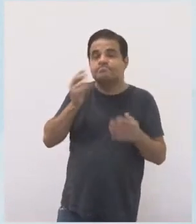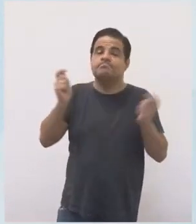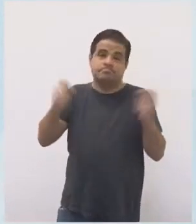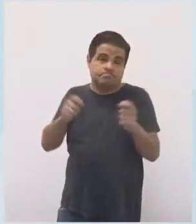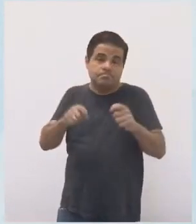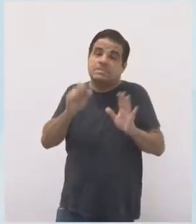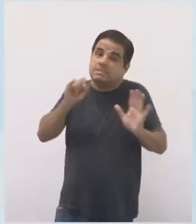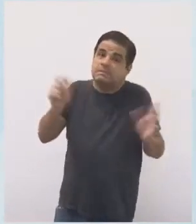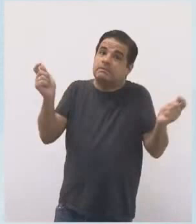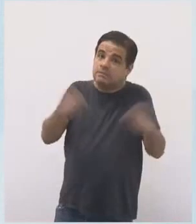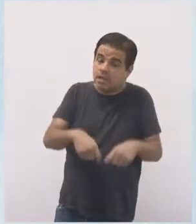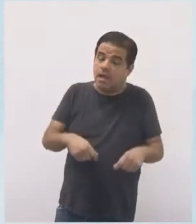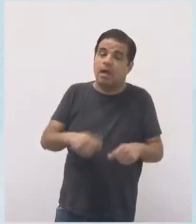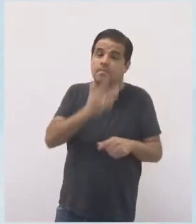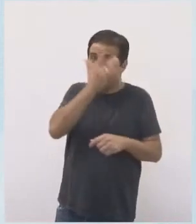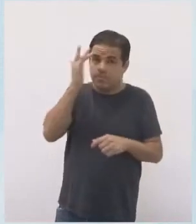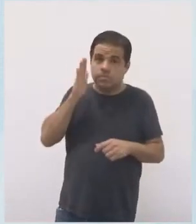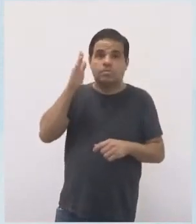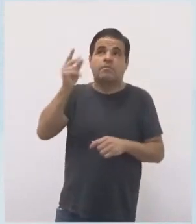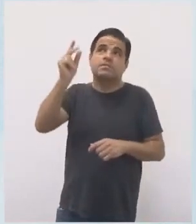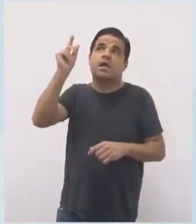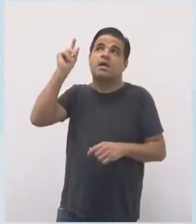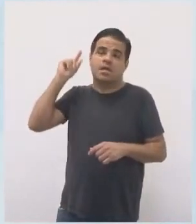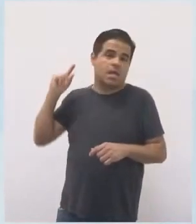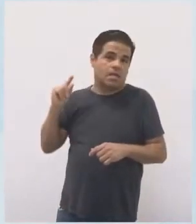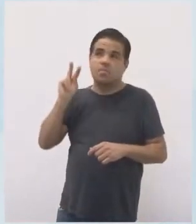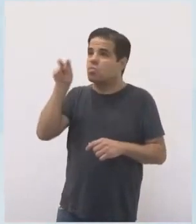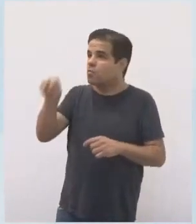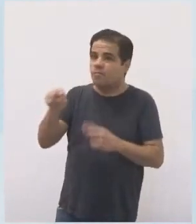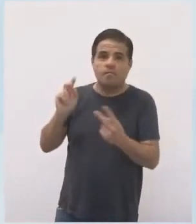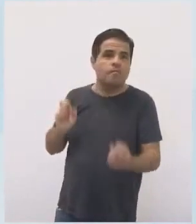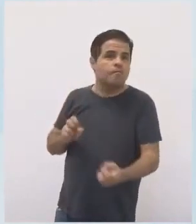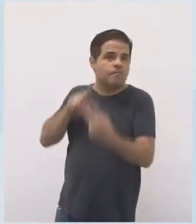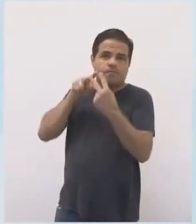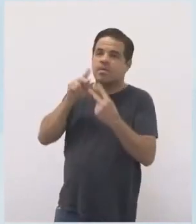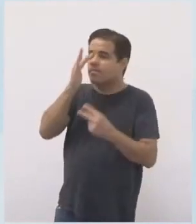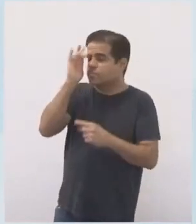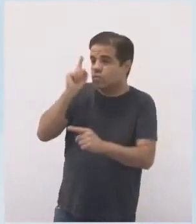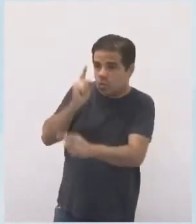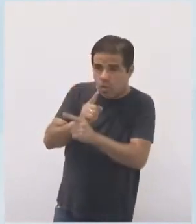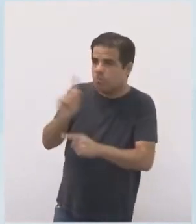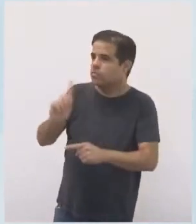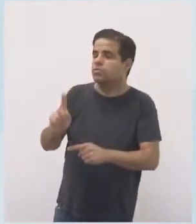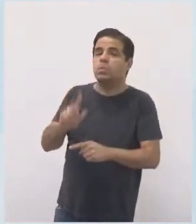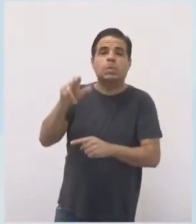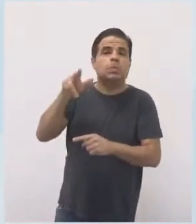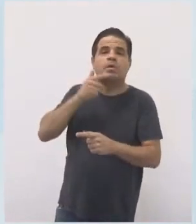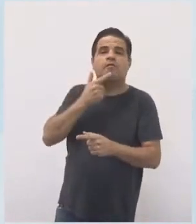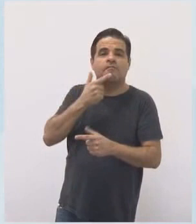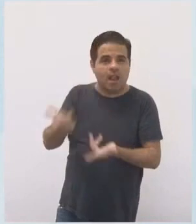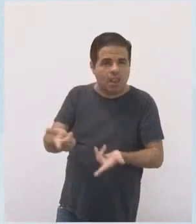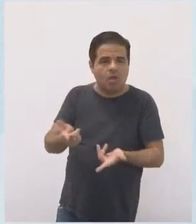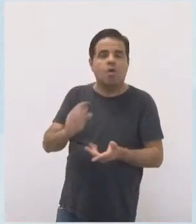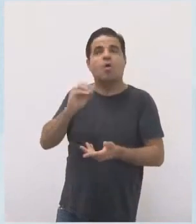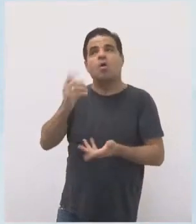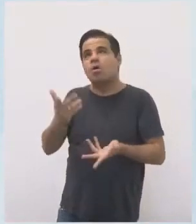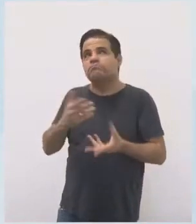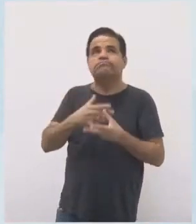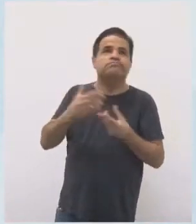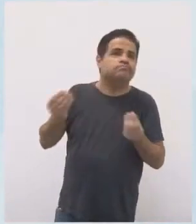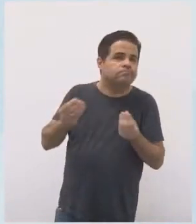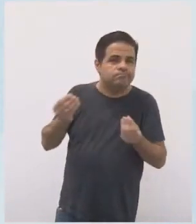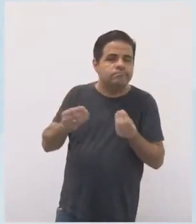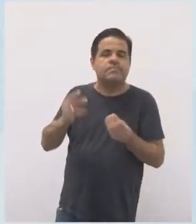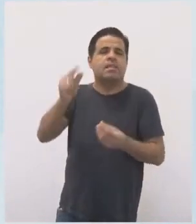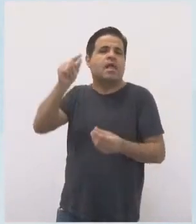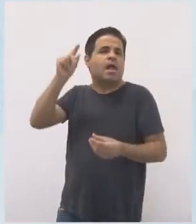for possível, alguém que faz tempo que ele não via, ou alguém que ele nunca falou, ou alguém que